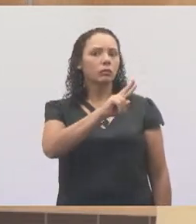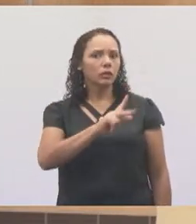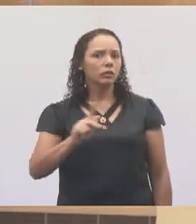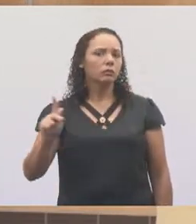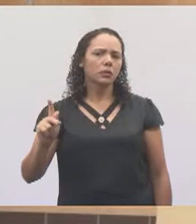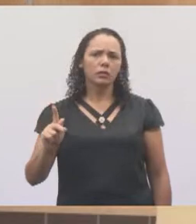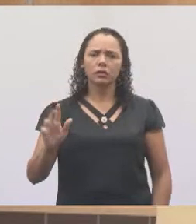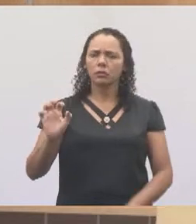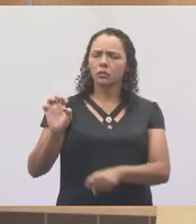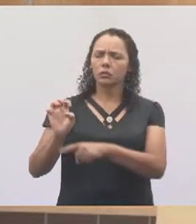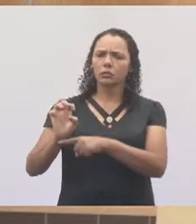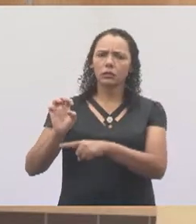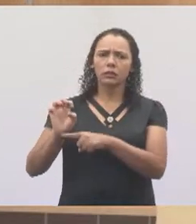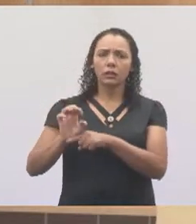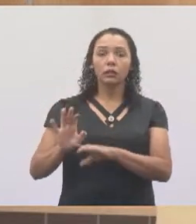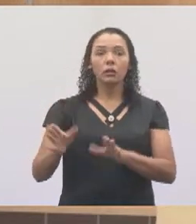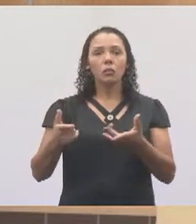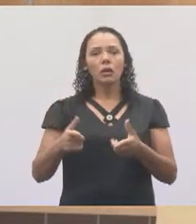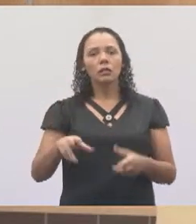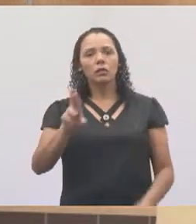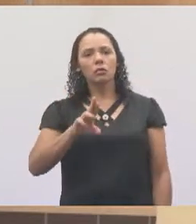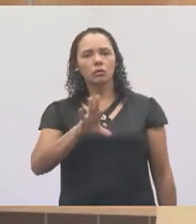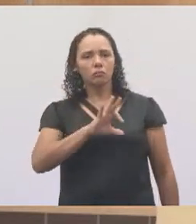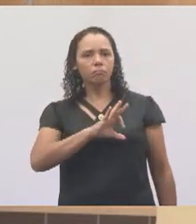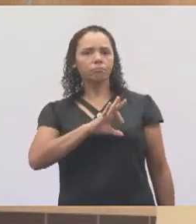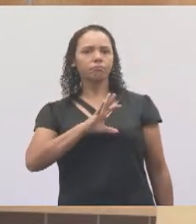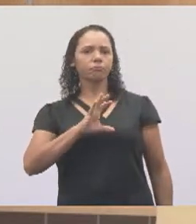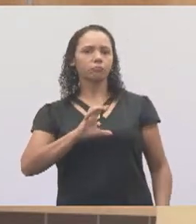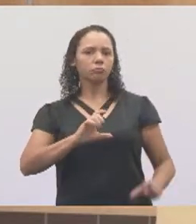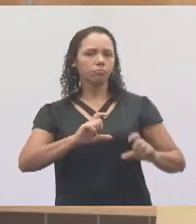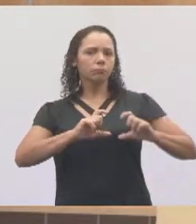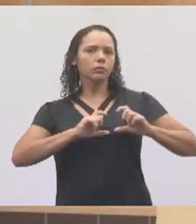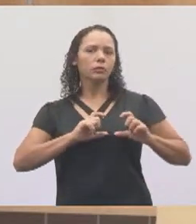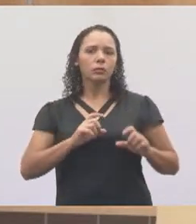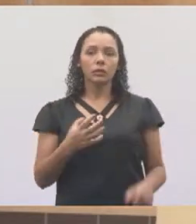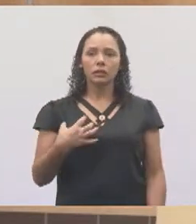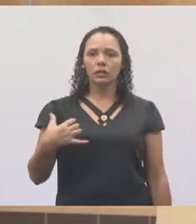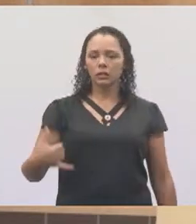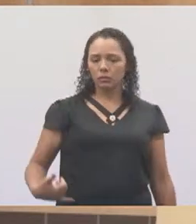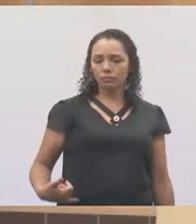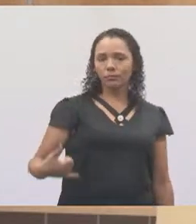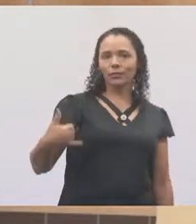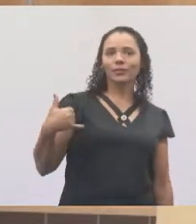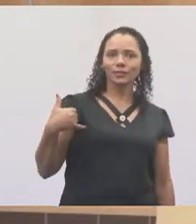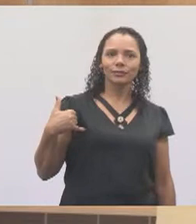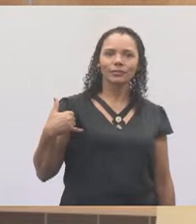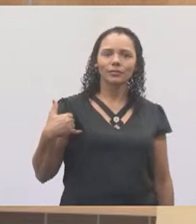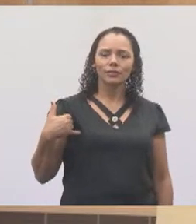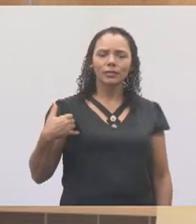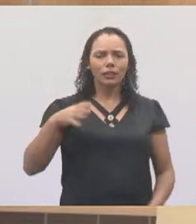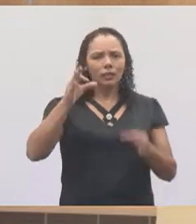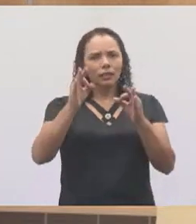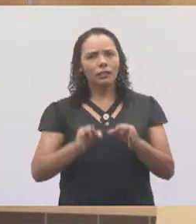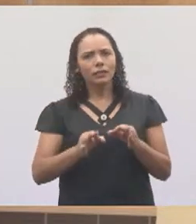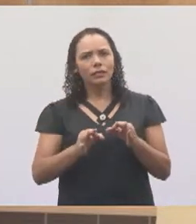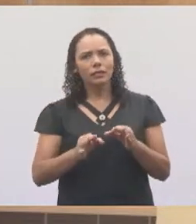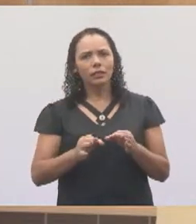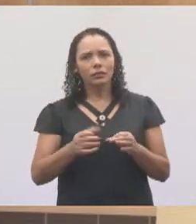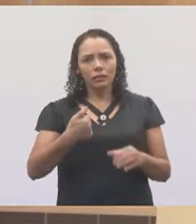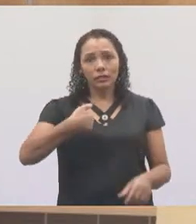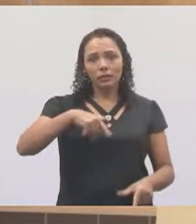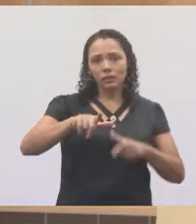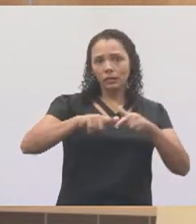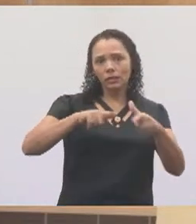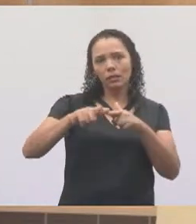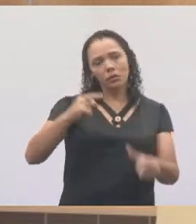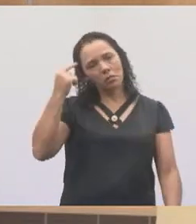ele colocava aquele incentivo, ele tinha orgulho. Ele saía de casa, com certeza, dizendo que não vou errar.